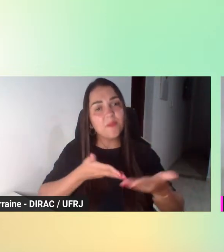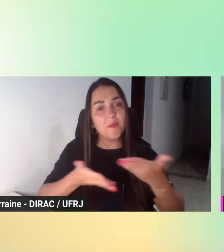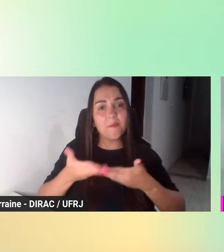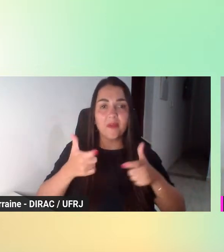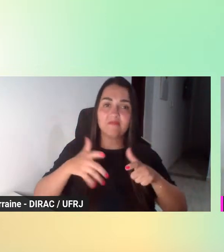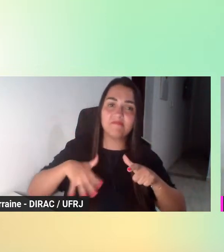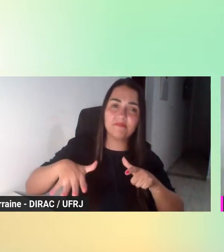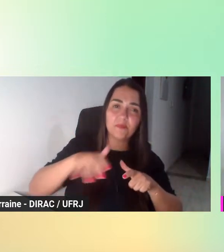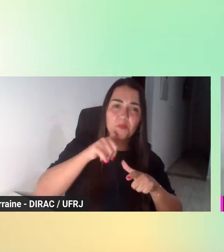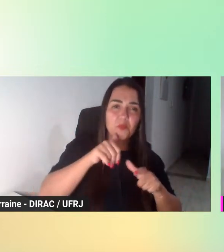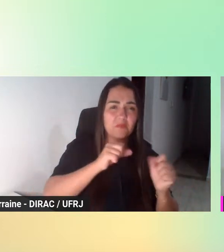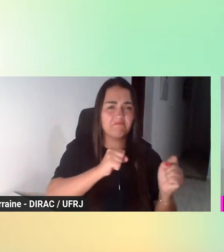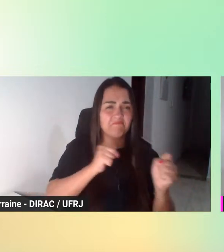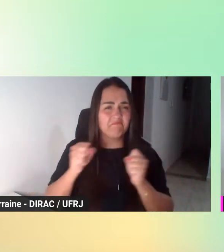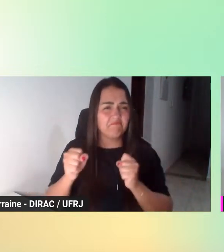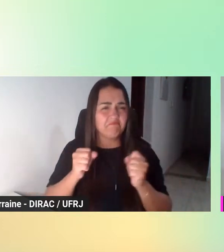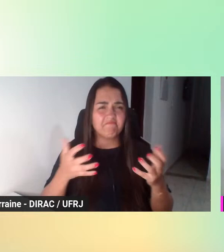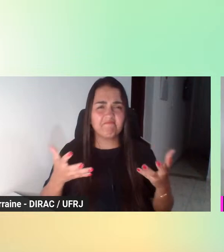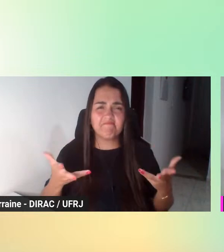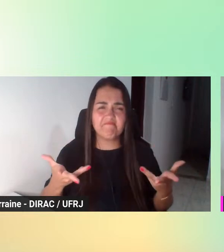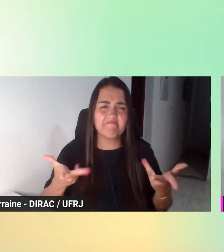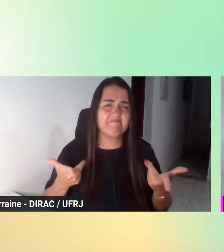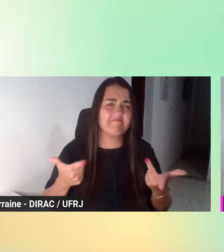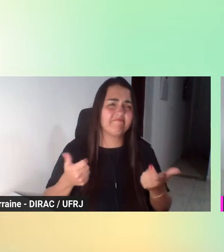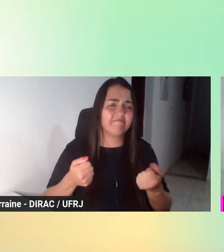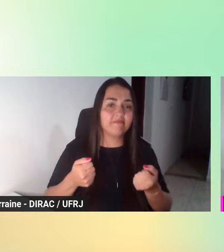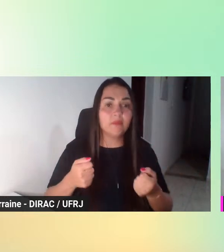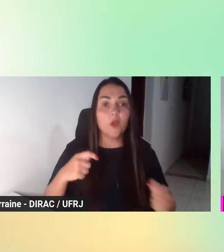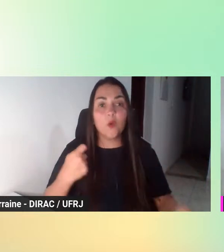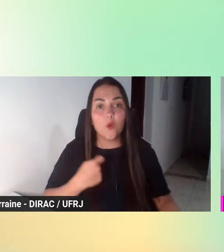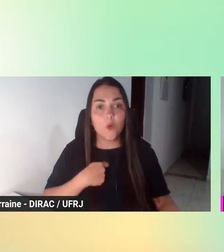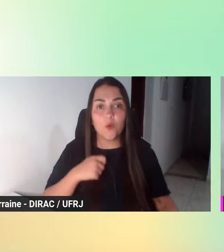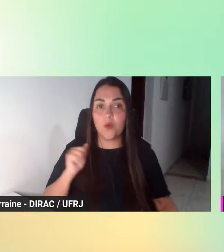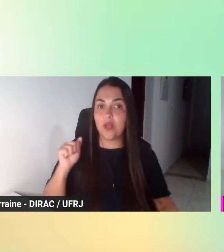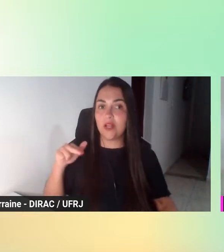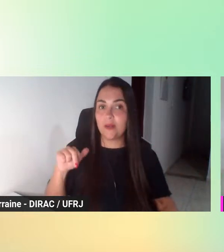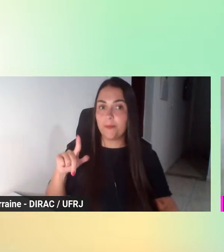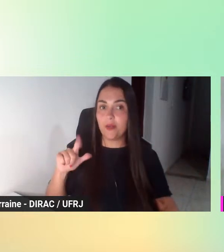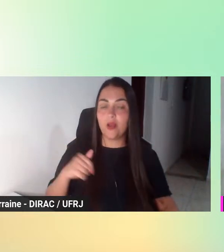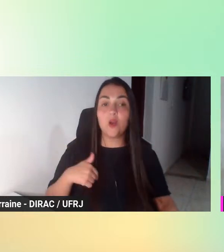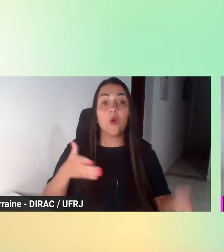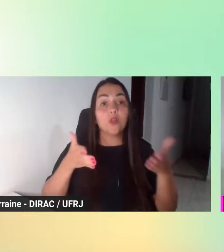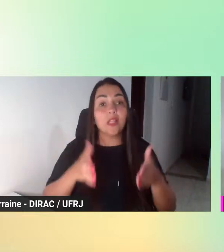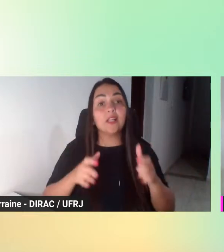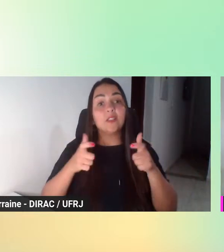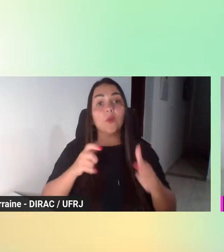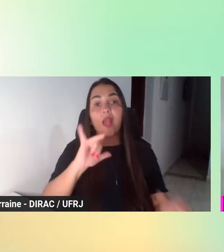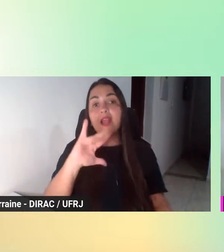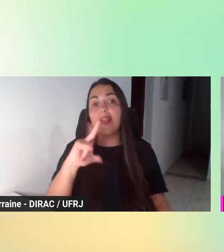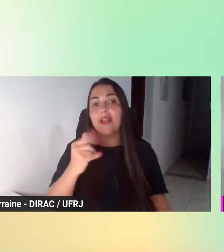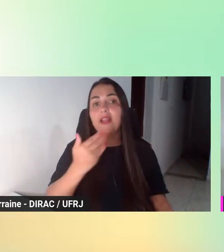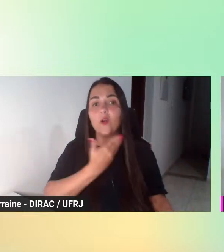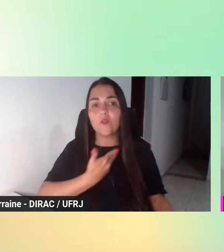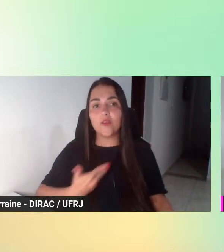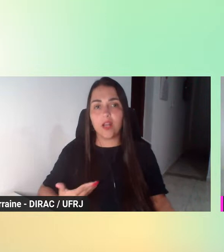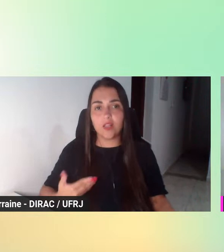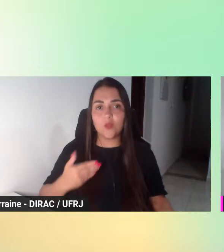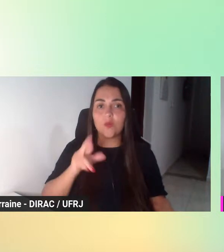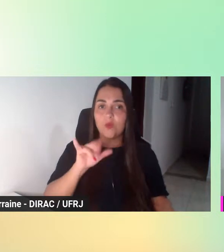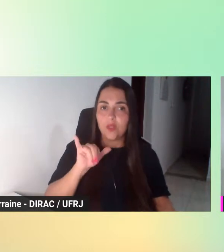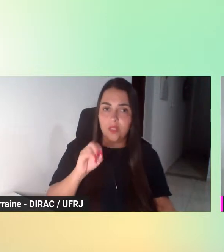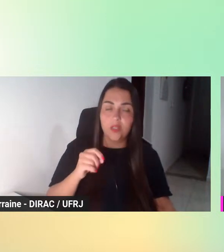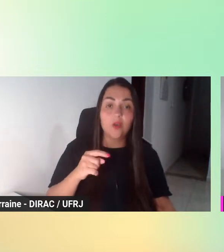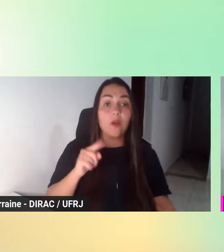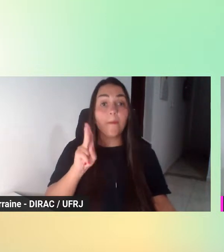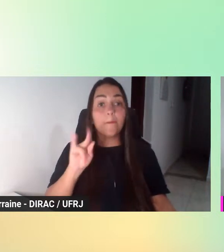mulheres tão potentes. Meu nome é Ana Paula, eu sou nascida na Ilha do Governador, aqui no Rio de Janeiro, sou filha de um